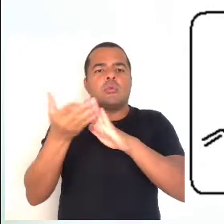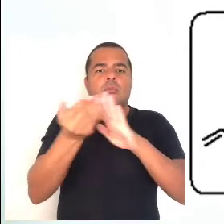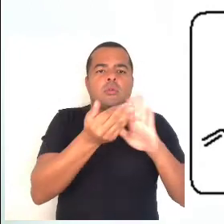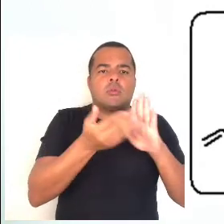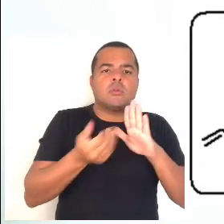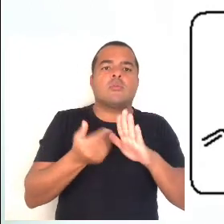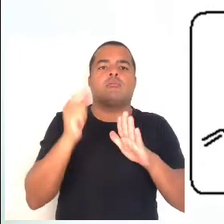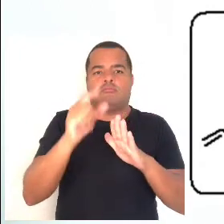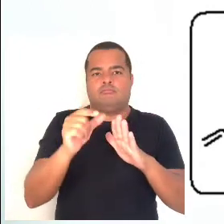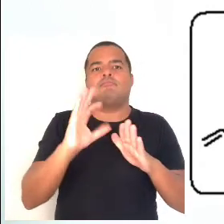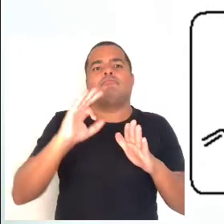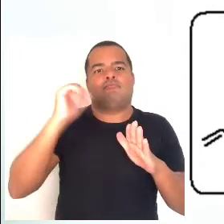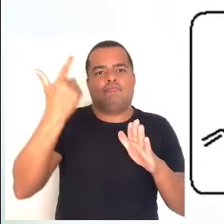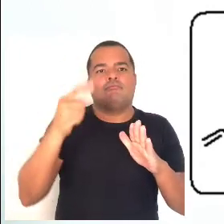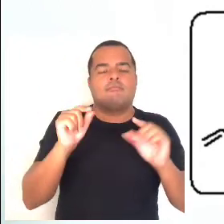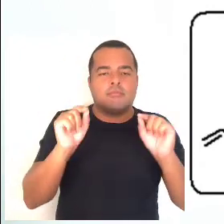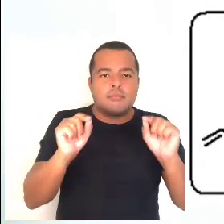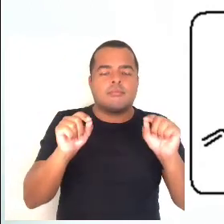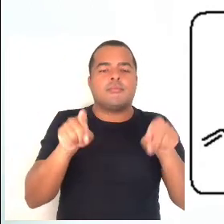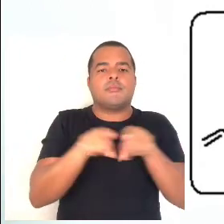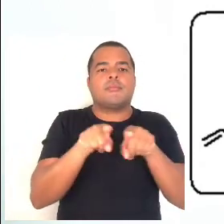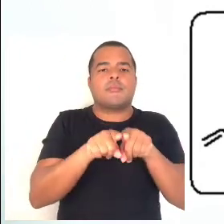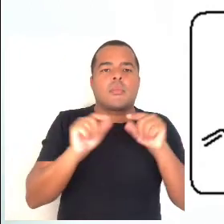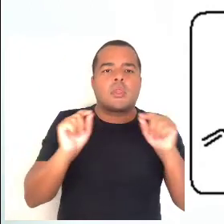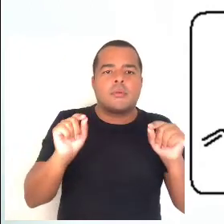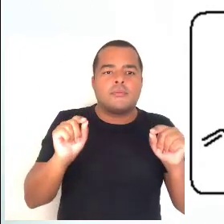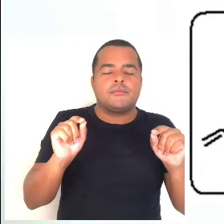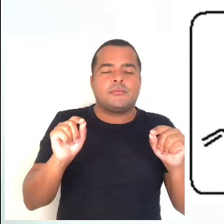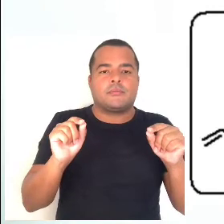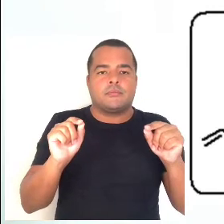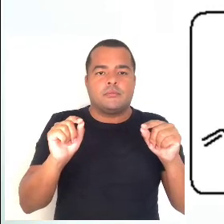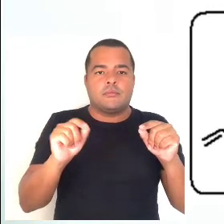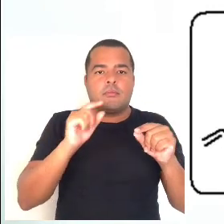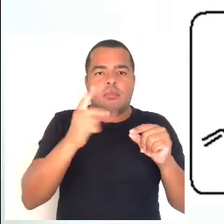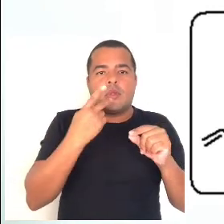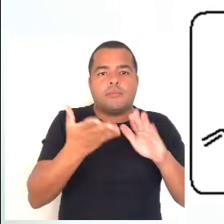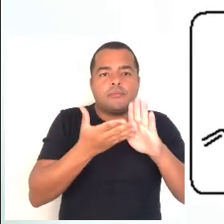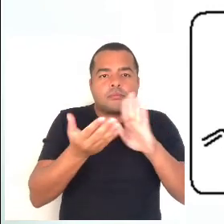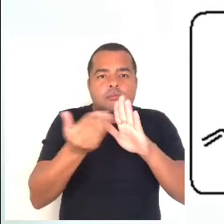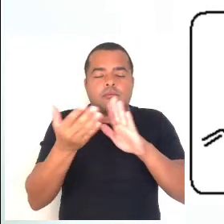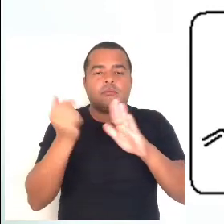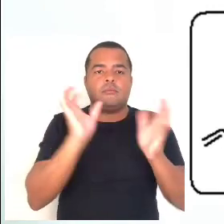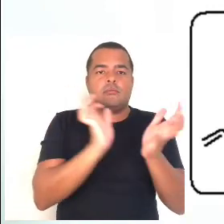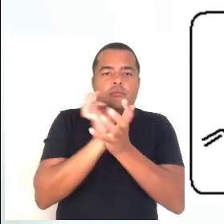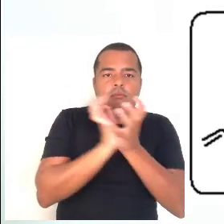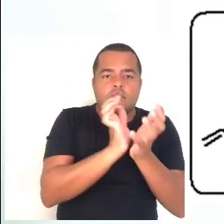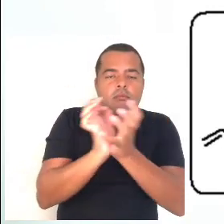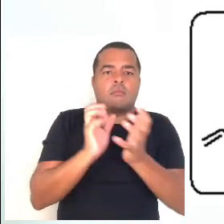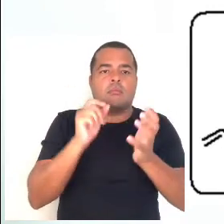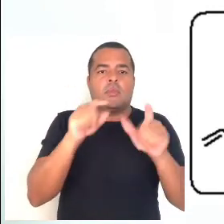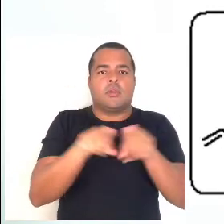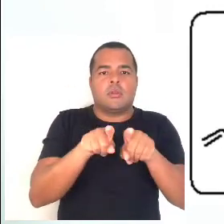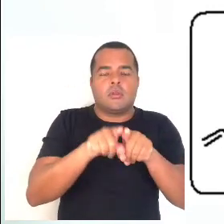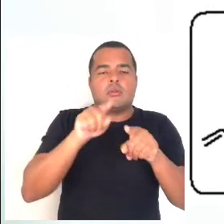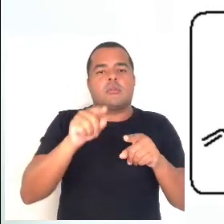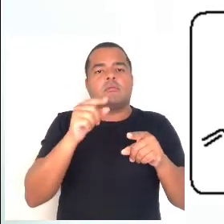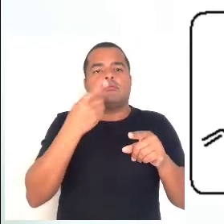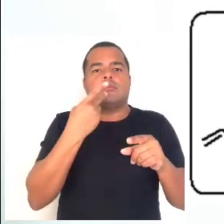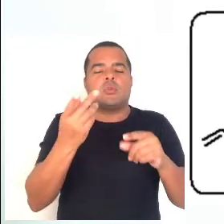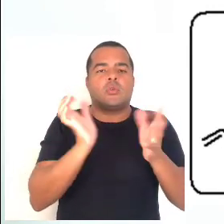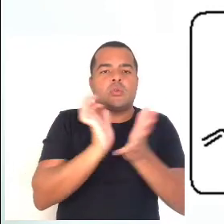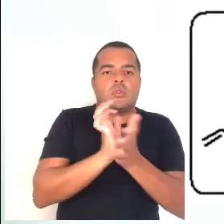de eliminação, que aí, nesse caso, especificamente, seria a eliminação de grupos